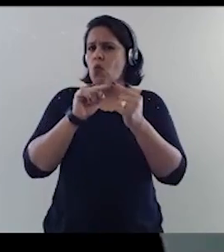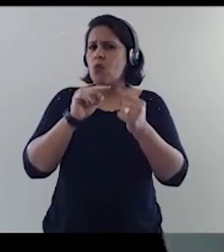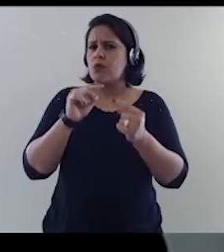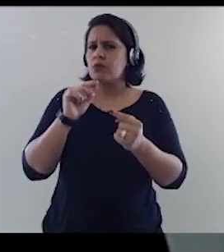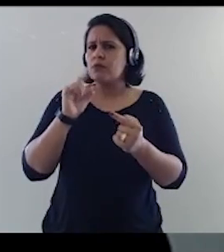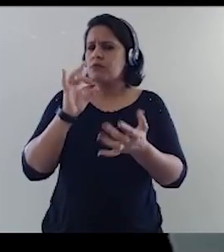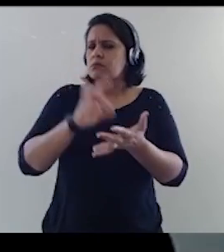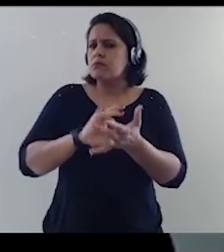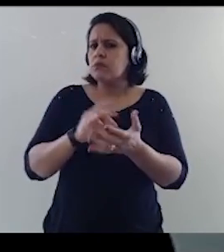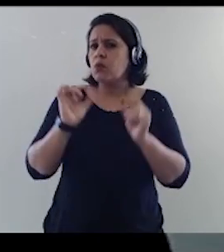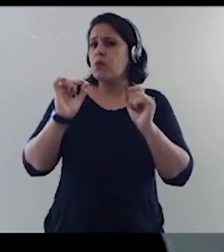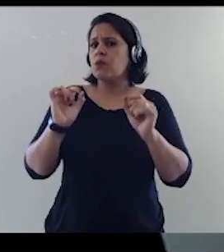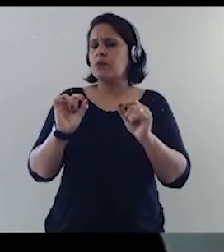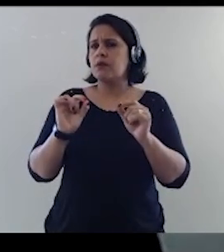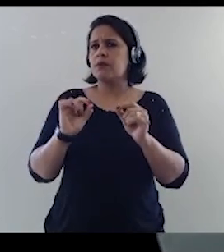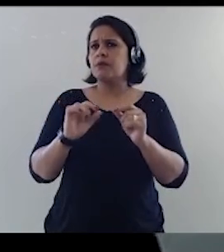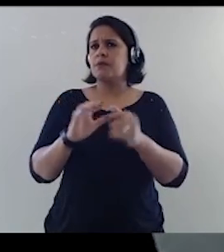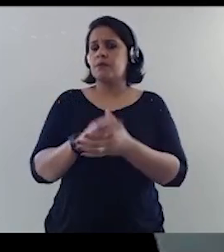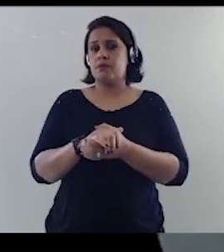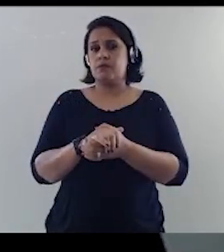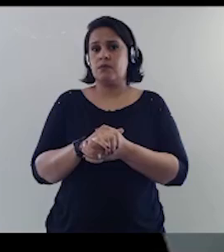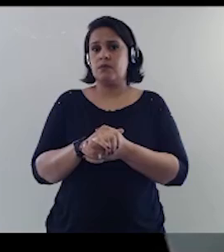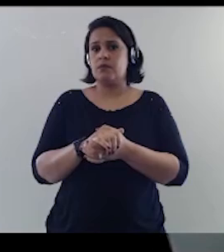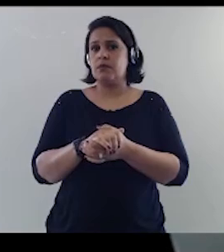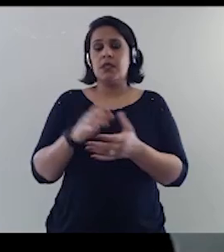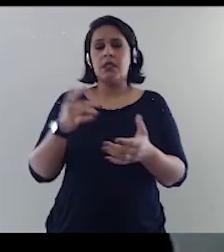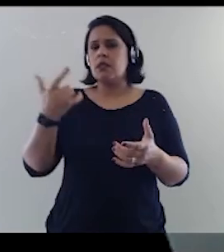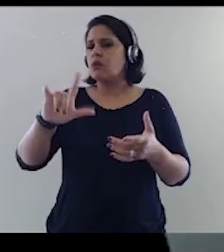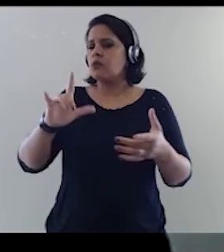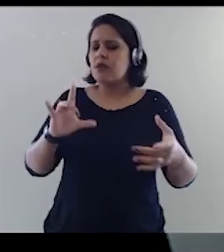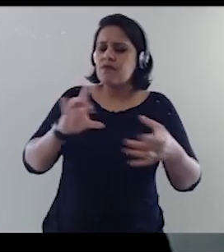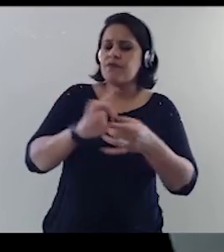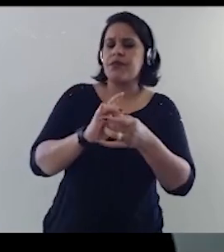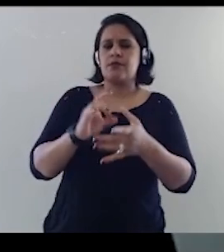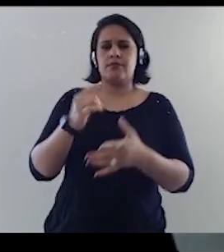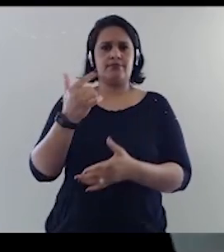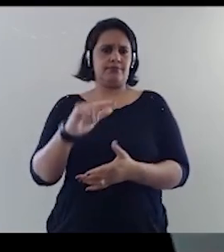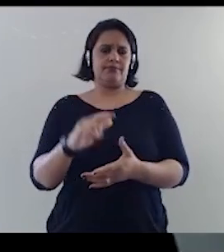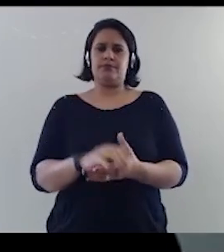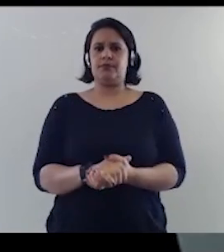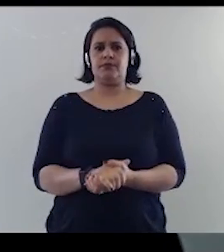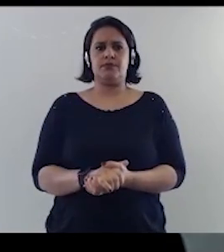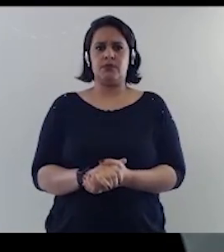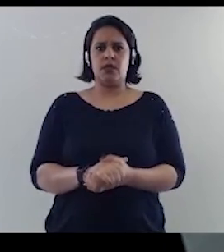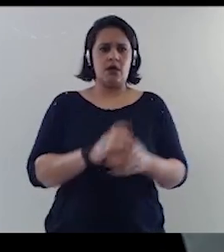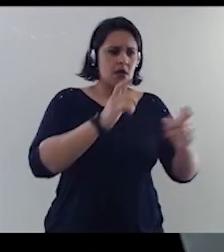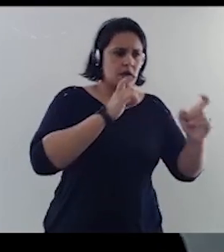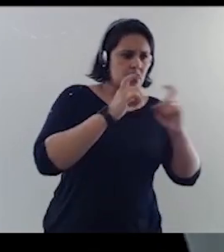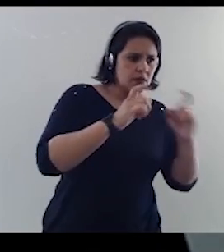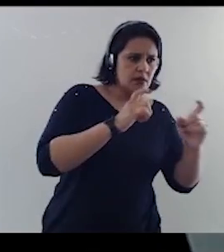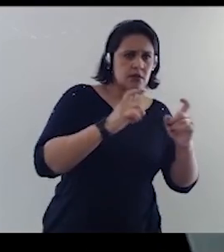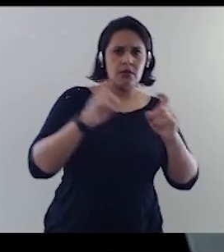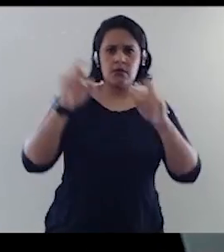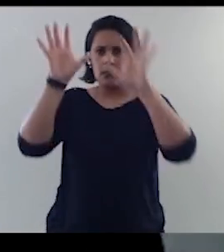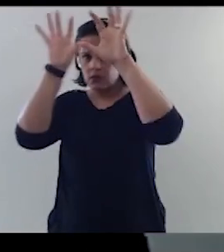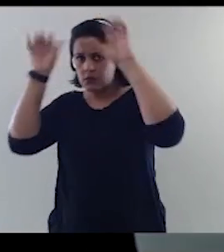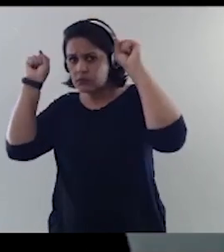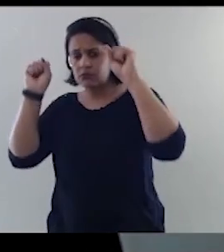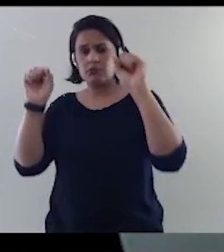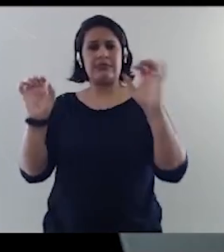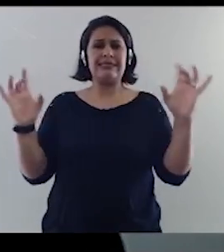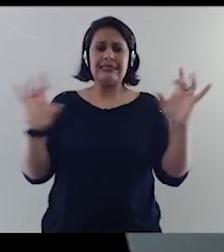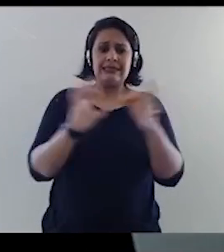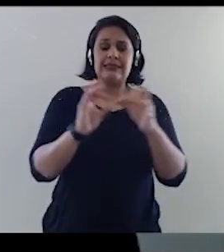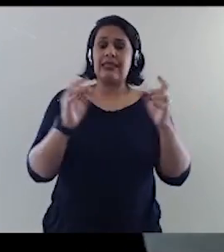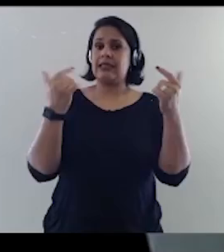decisão de inconstitucionalidade não vincula, não tem efeito vinculante, portanto, não vincula nem a administração, nem os tribunais, e também